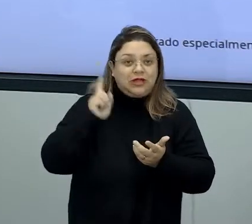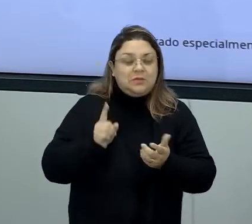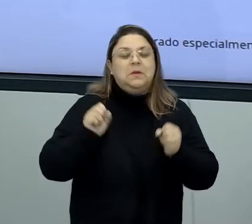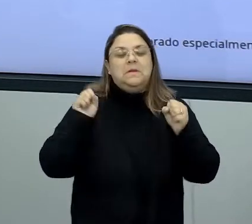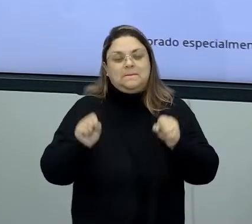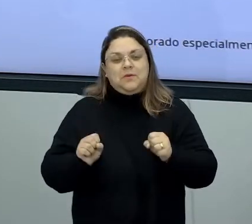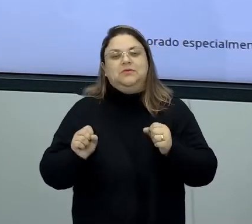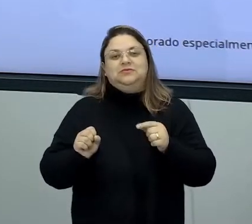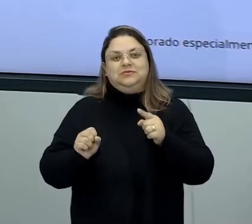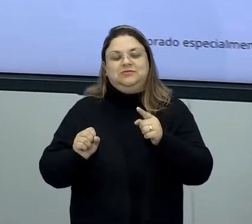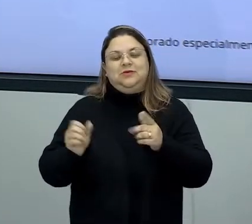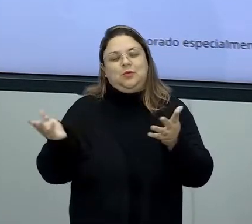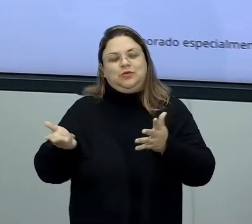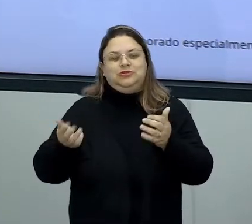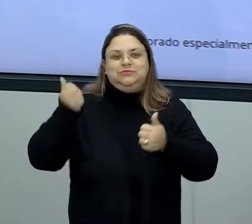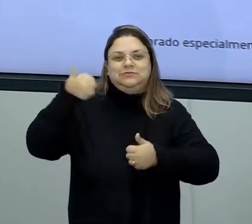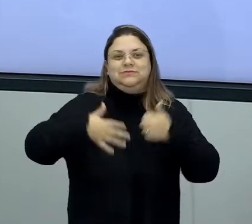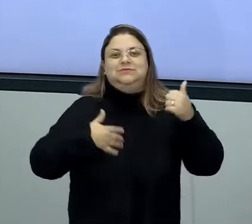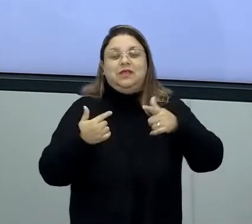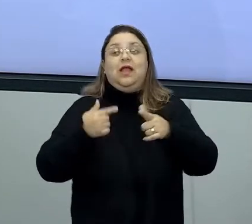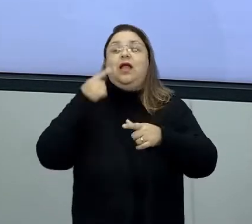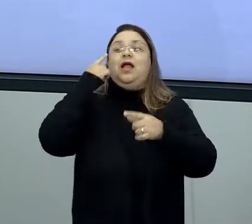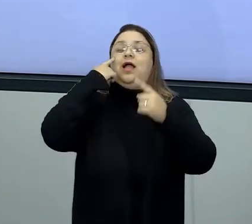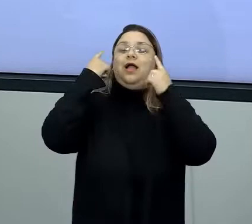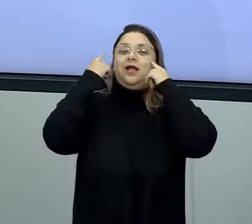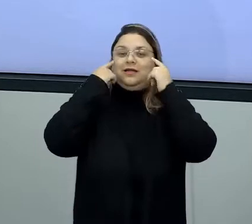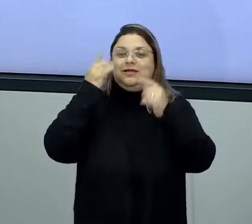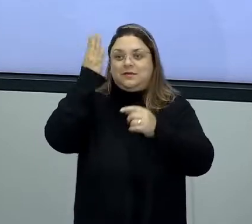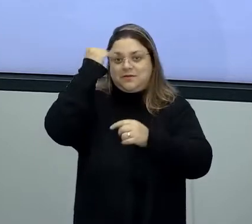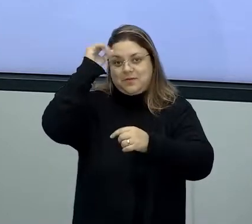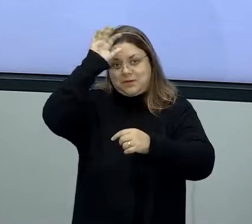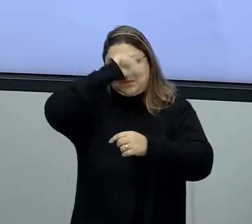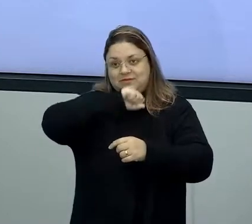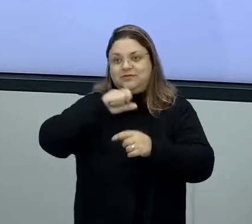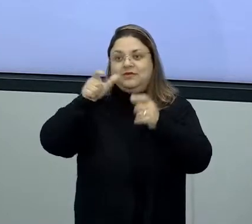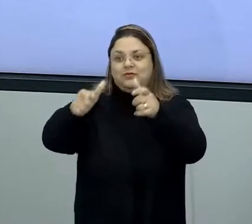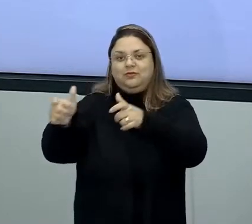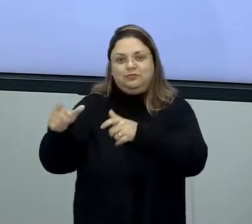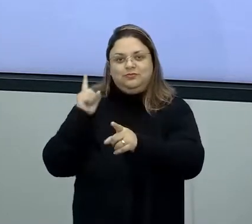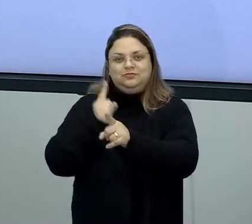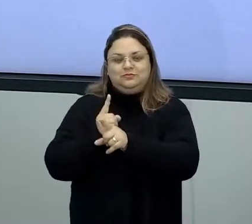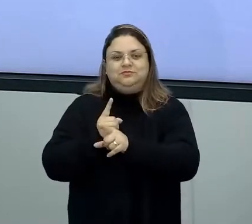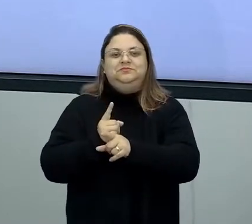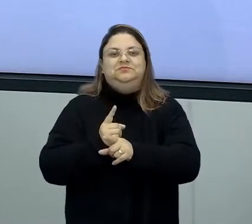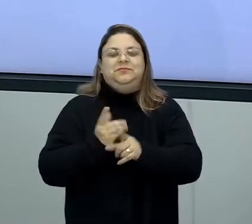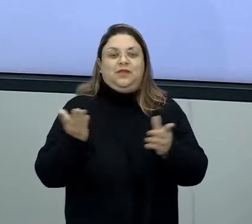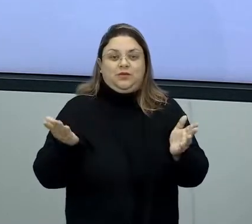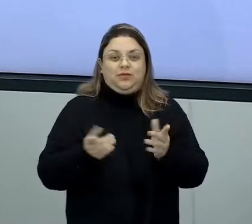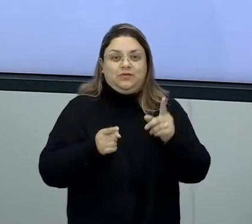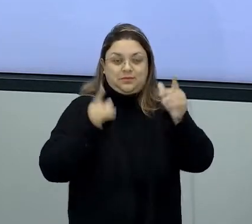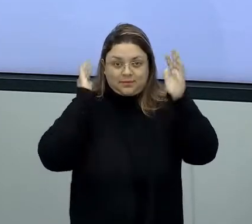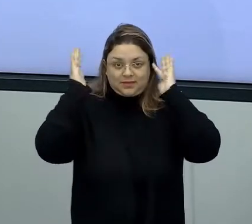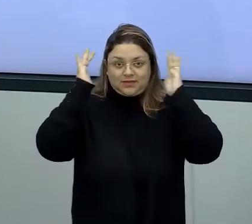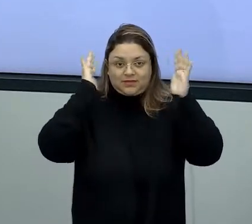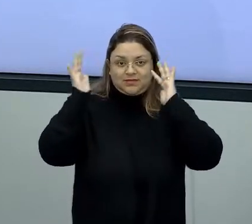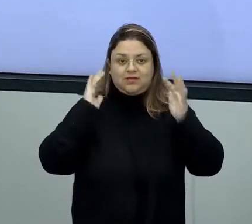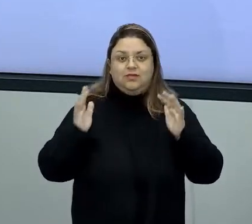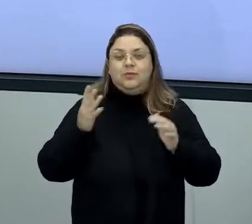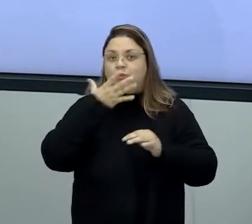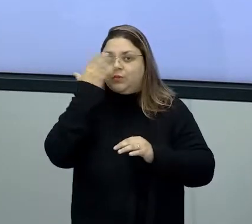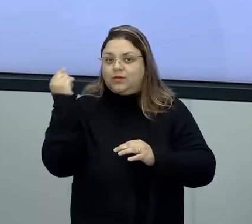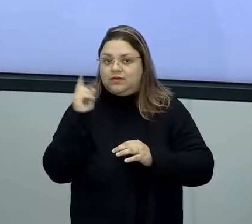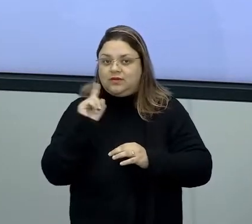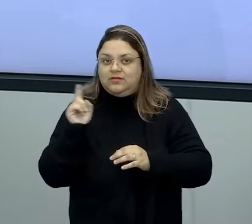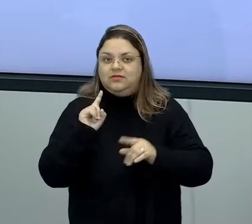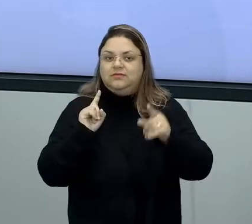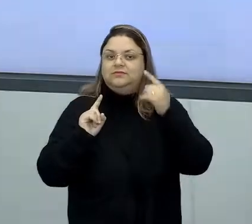alguns lugares que a gente pode encontrar. E quanto vocês estiverem pensando onde a gente pode encontrar, não se esqueçam de considerar